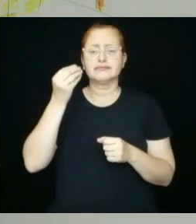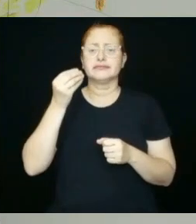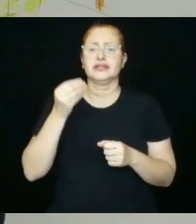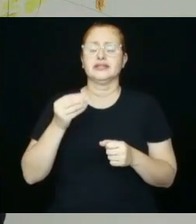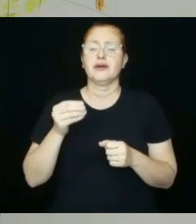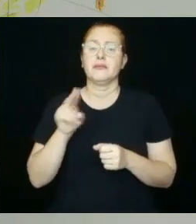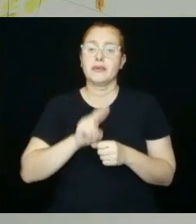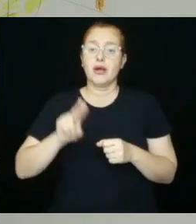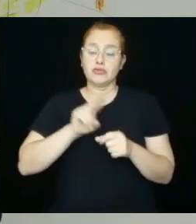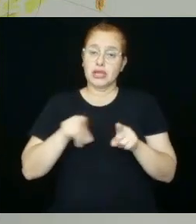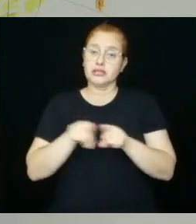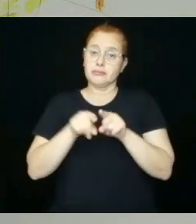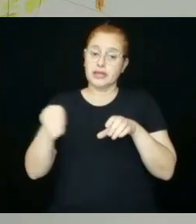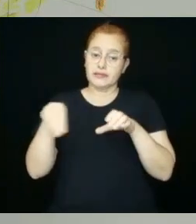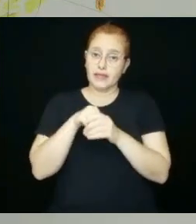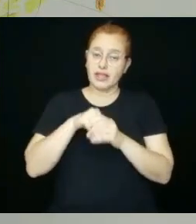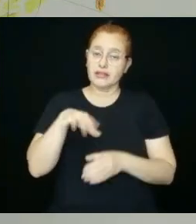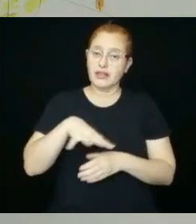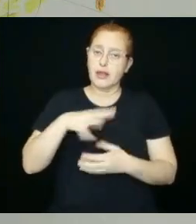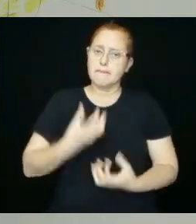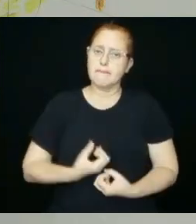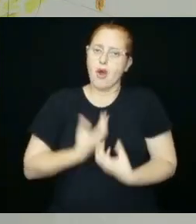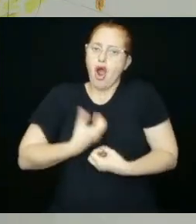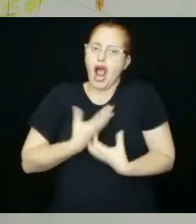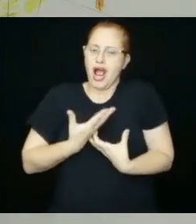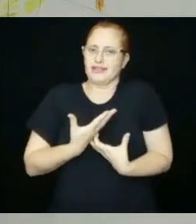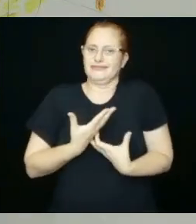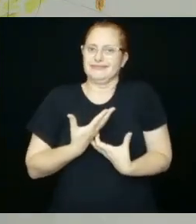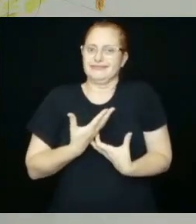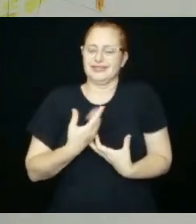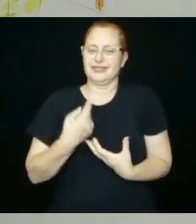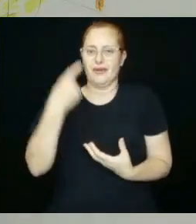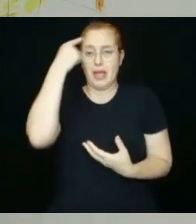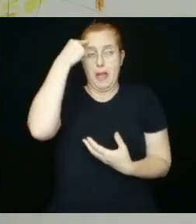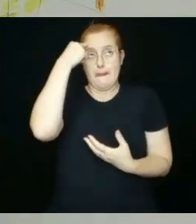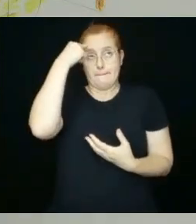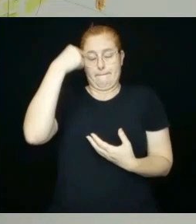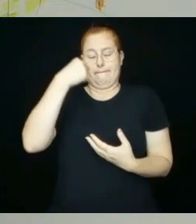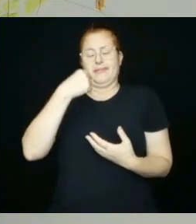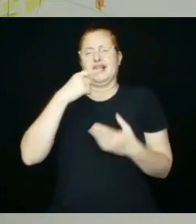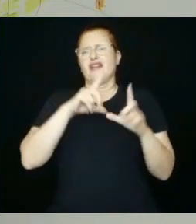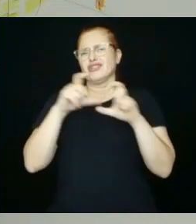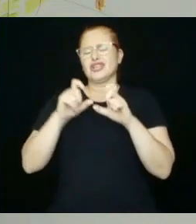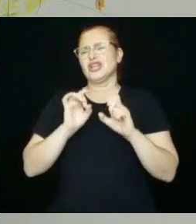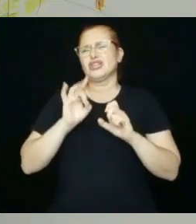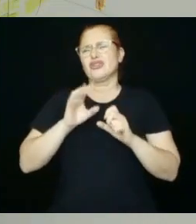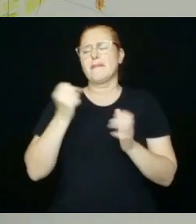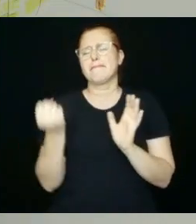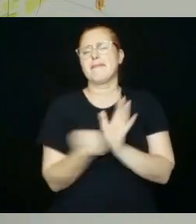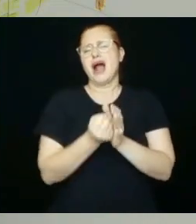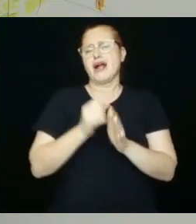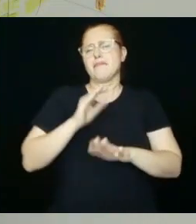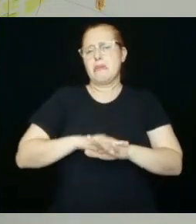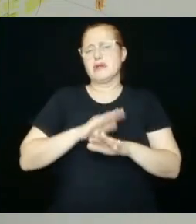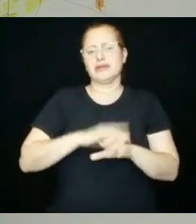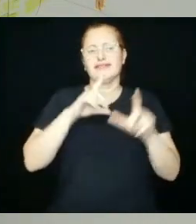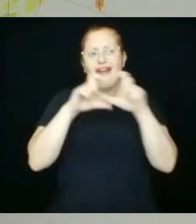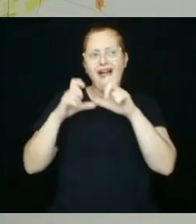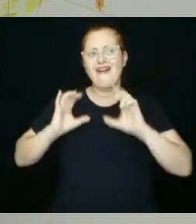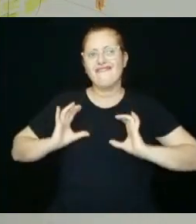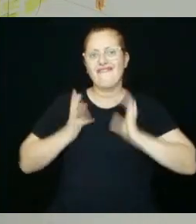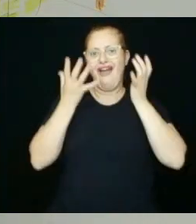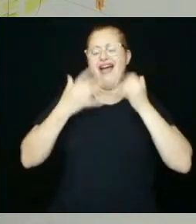para usar como questão poética. Fotografia era fotografia só para marcar um momento. Então, registrar a